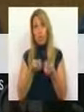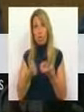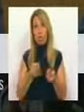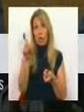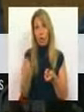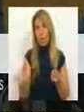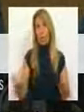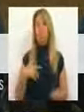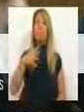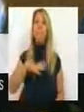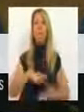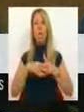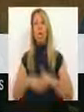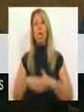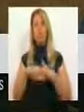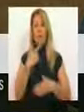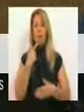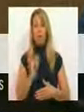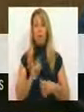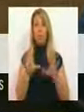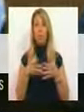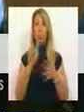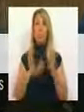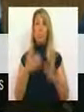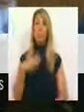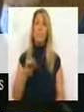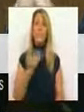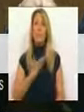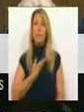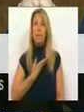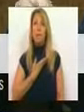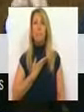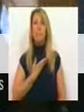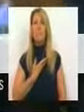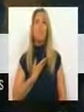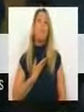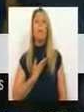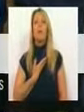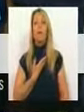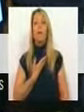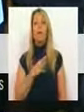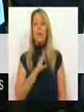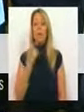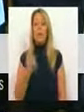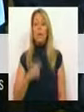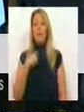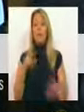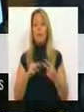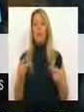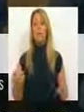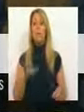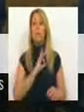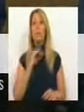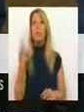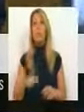queria cumprimentar em nome do grupo parlamentar do PSD, quer o Sr. Presidente da Câmara, quer o Sr.